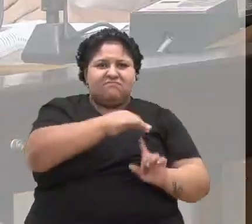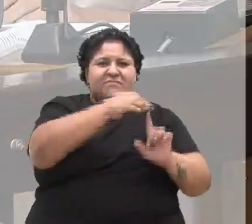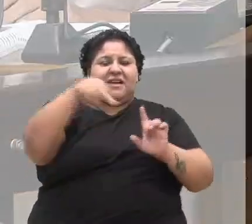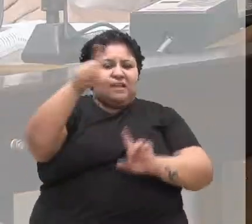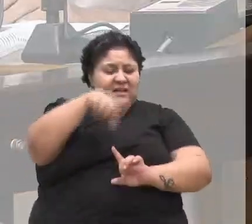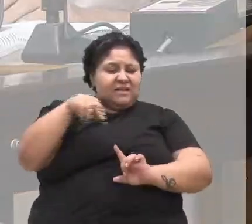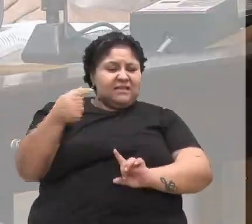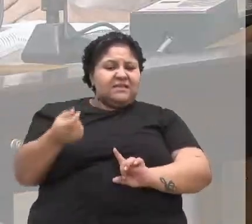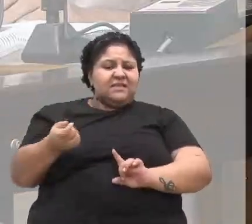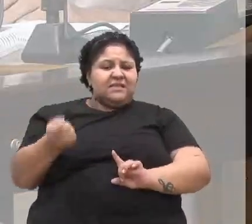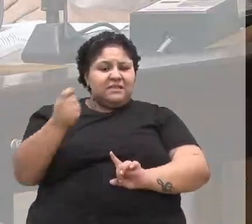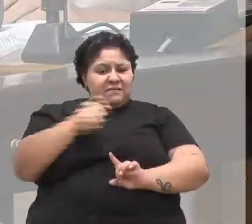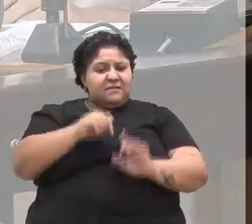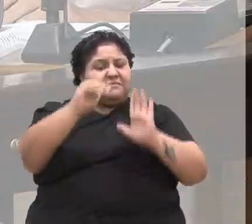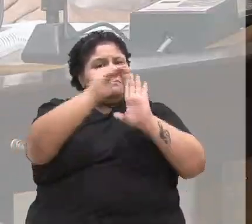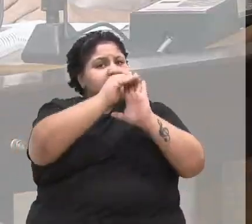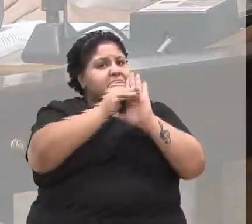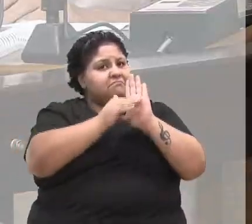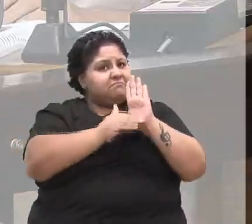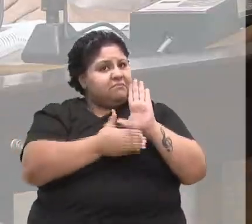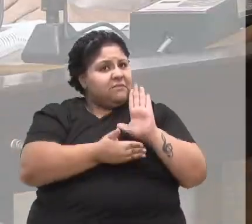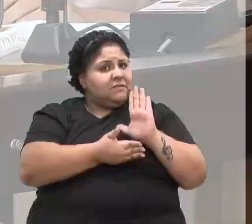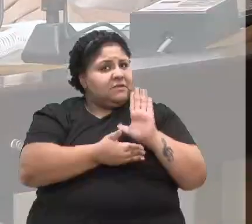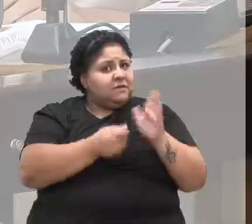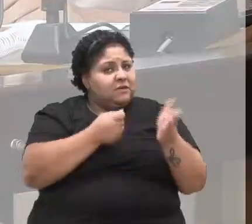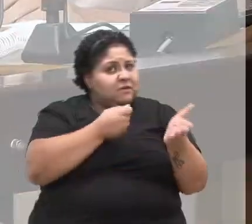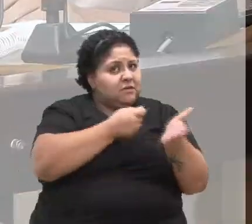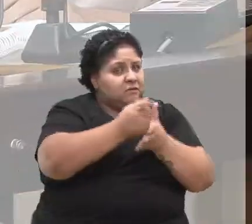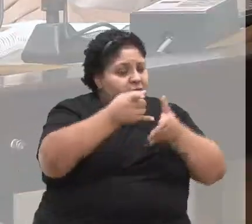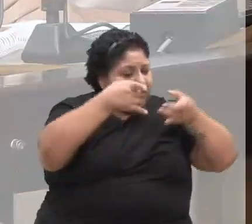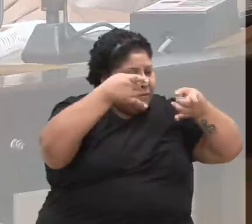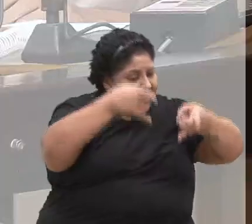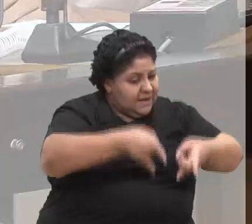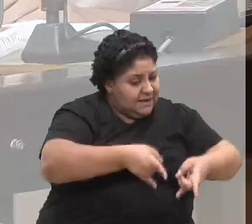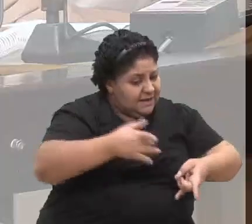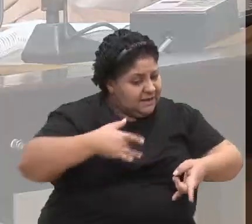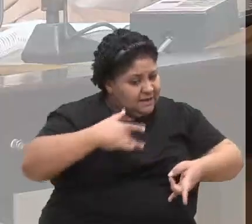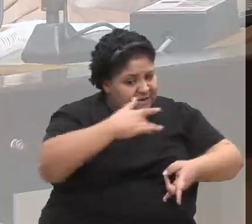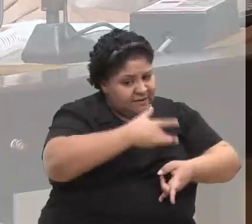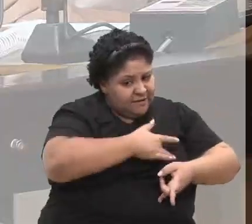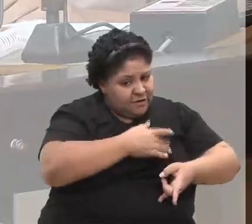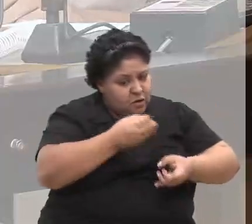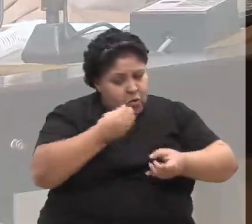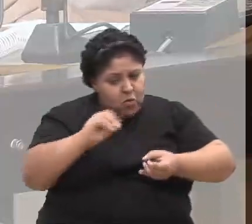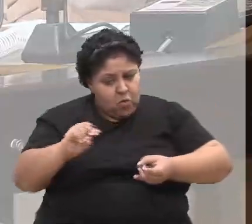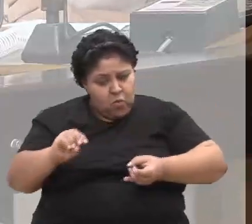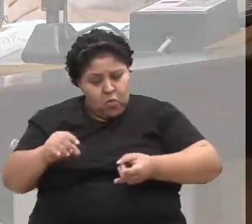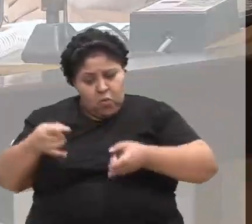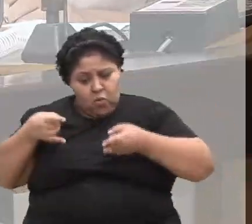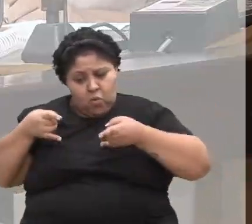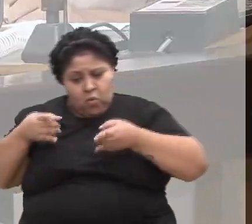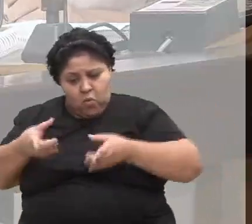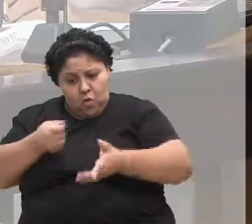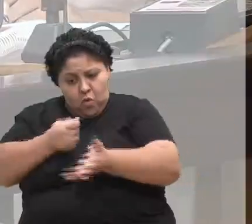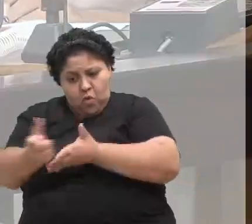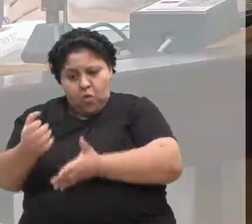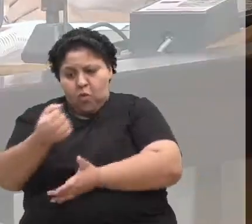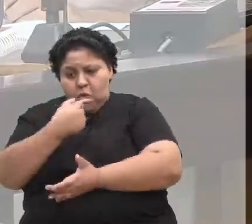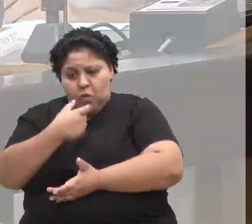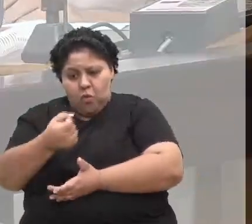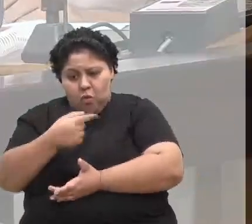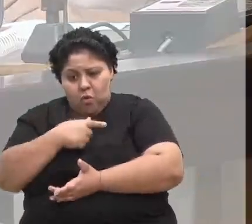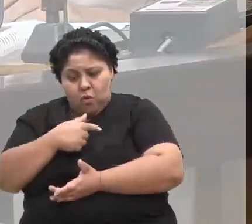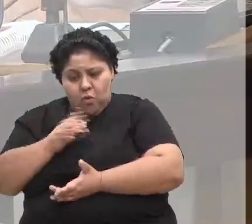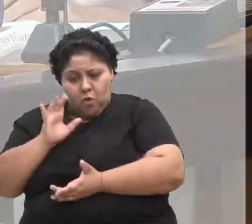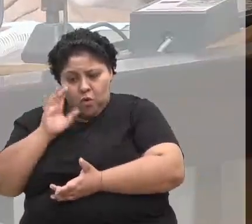também colocar em pauta aqui, entre a gente comprar leito, vereador Rafael, para a saúde, comprar medicamento e resolver algumas soluções que vêm